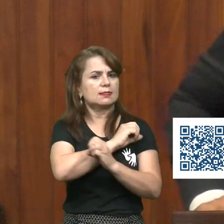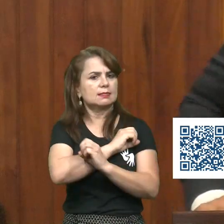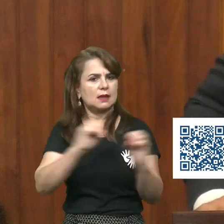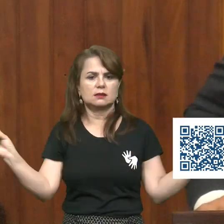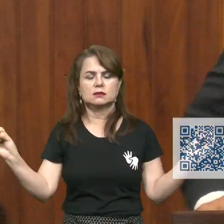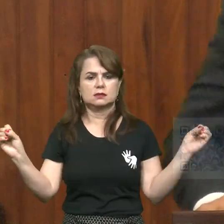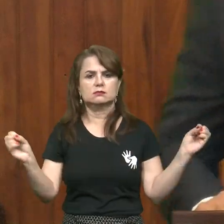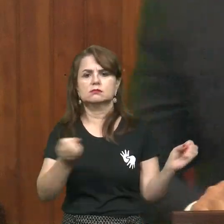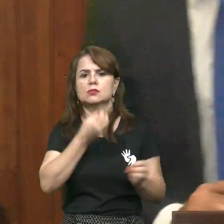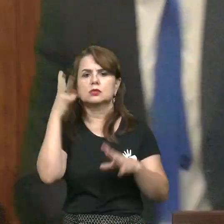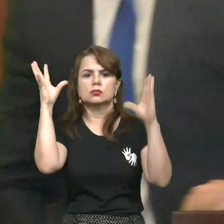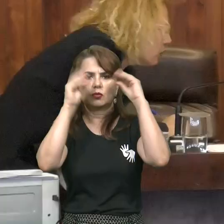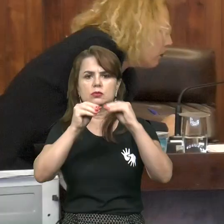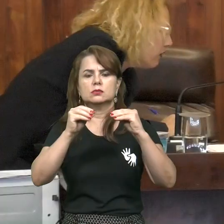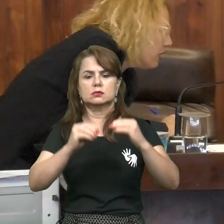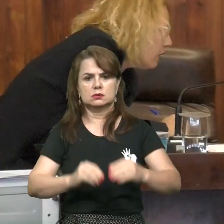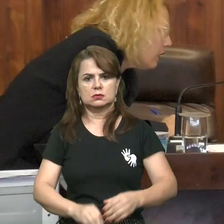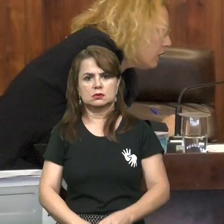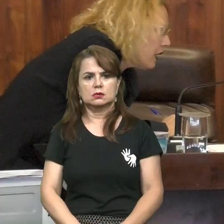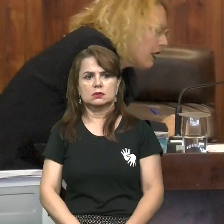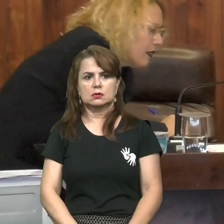todos.